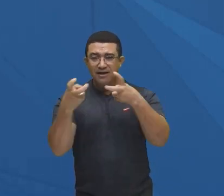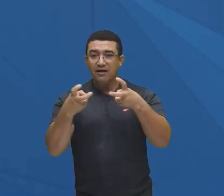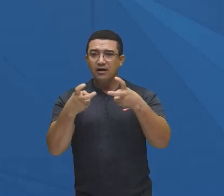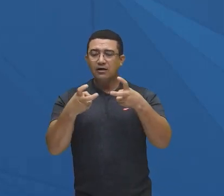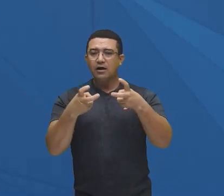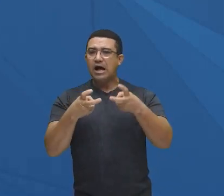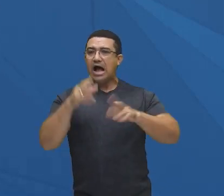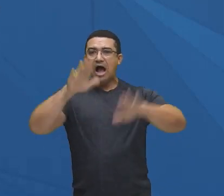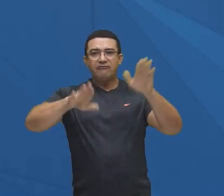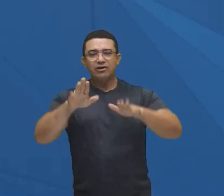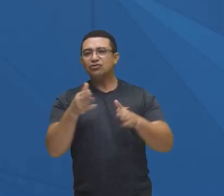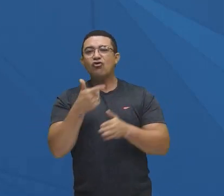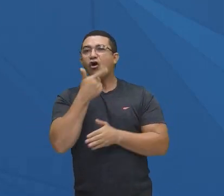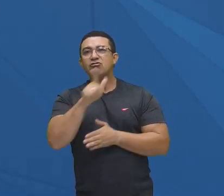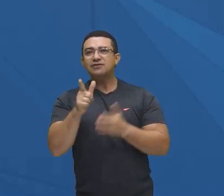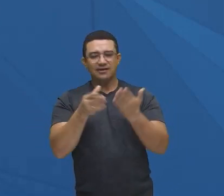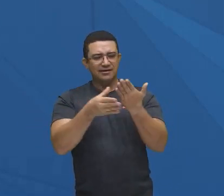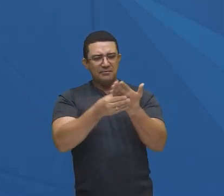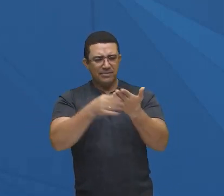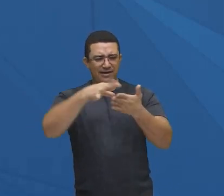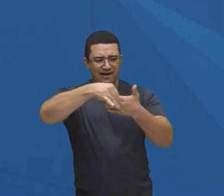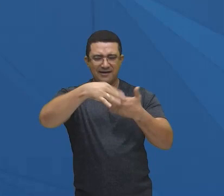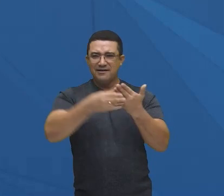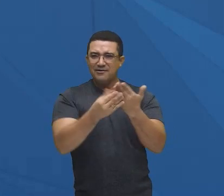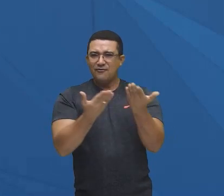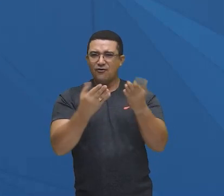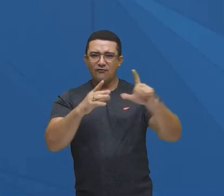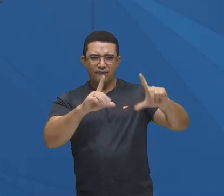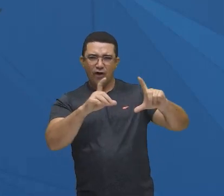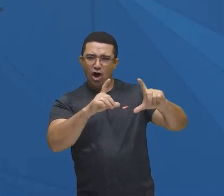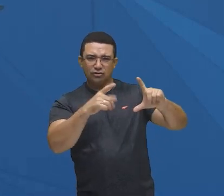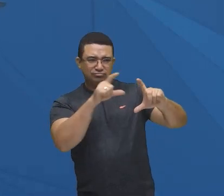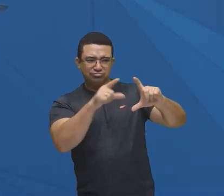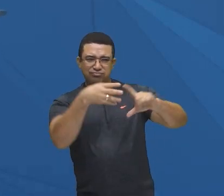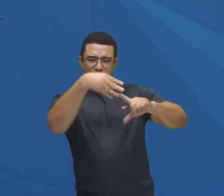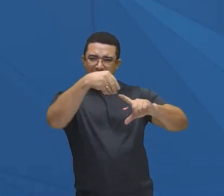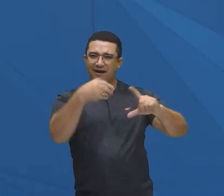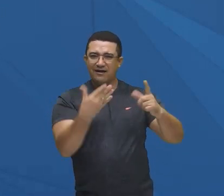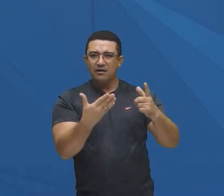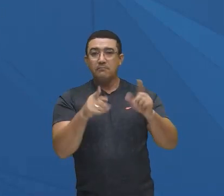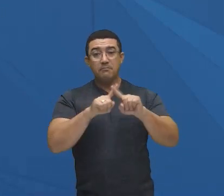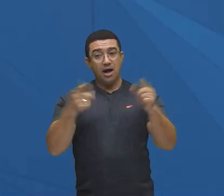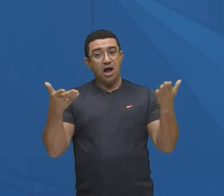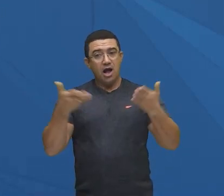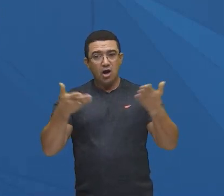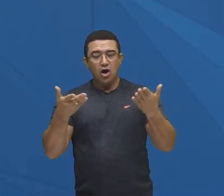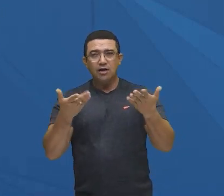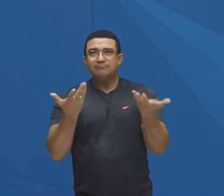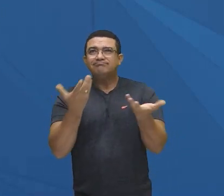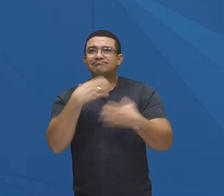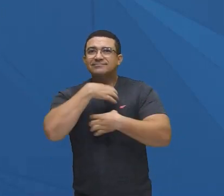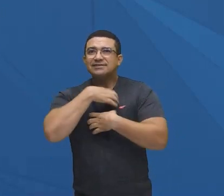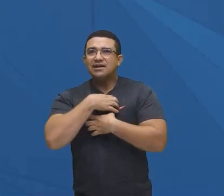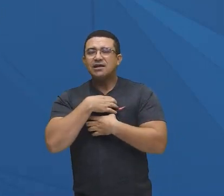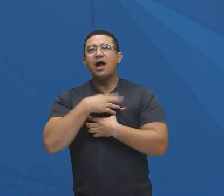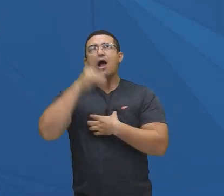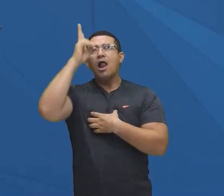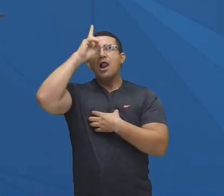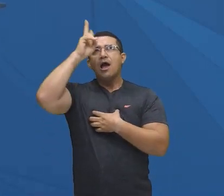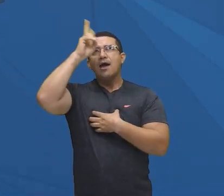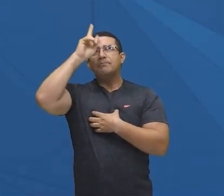estar tocando como a gente tocava antes, não é? Com a foto impressa, mas essas sensações de lembrar